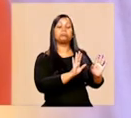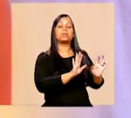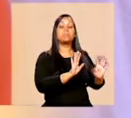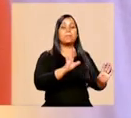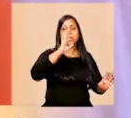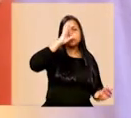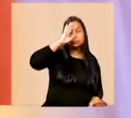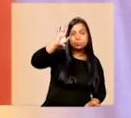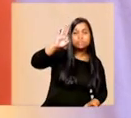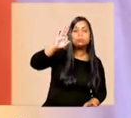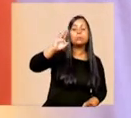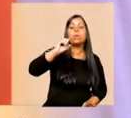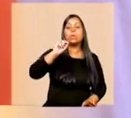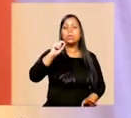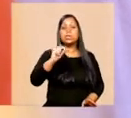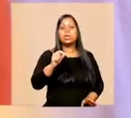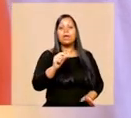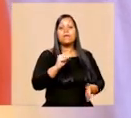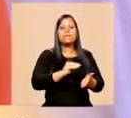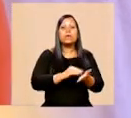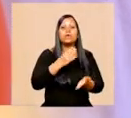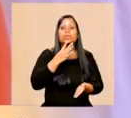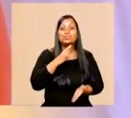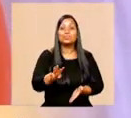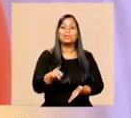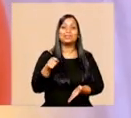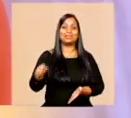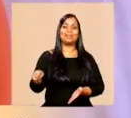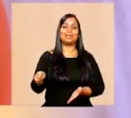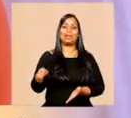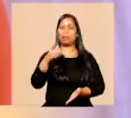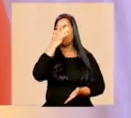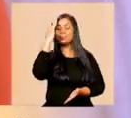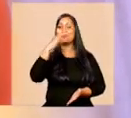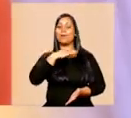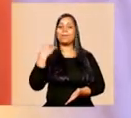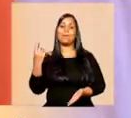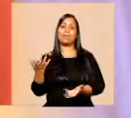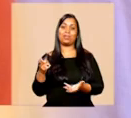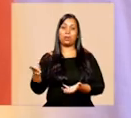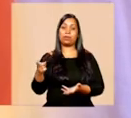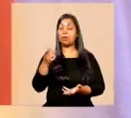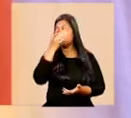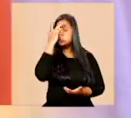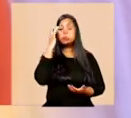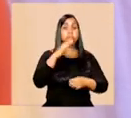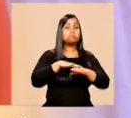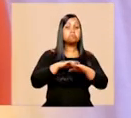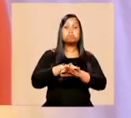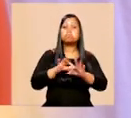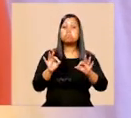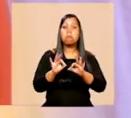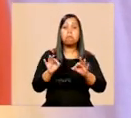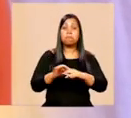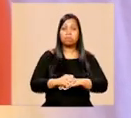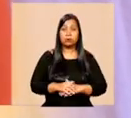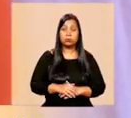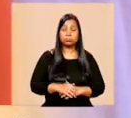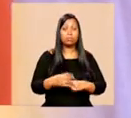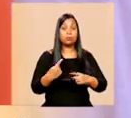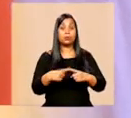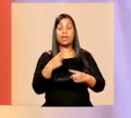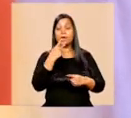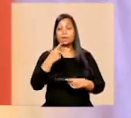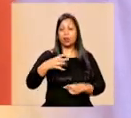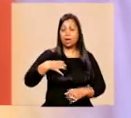Mas principalmente o desconhecimento do desejo do falecido. As pessoas não conversam sobre isso.